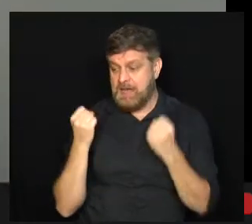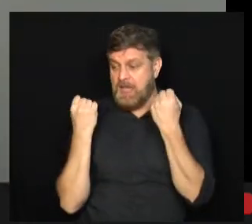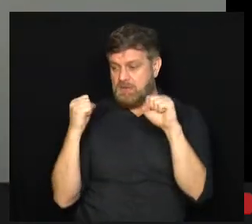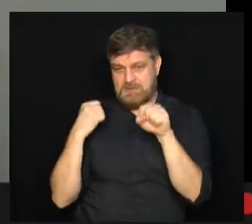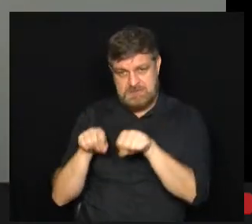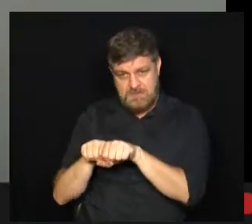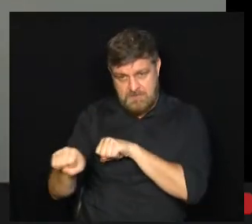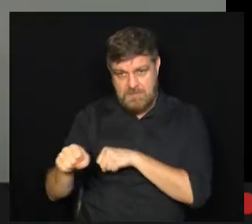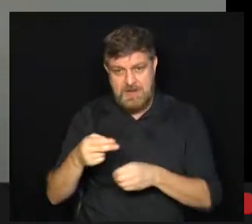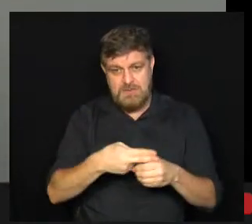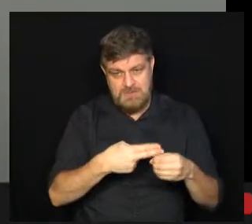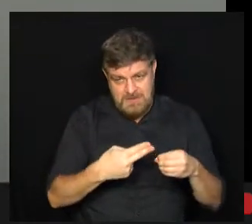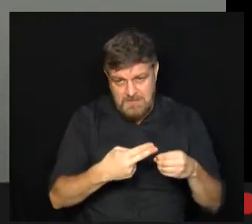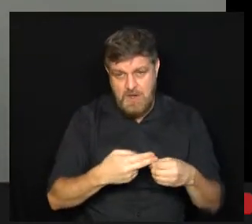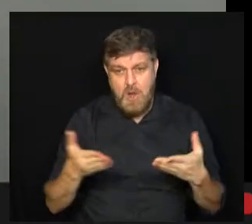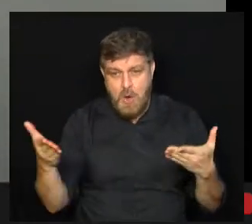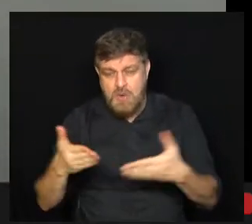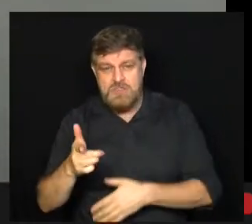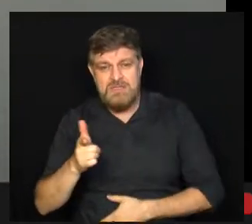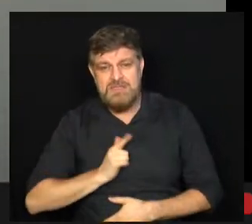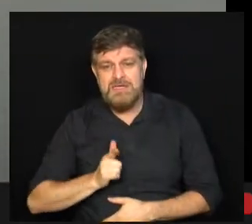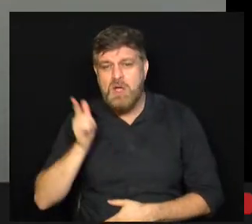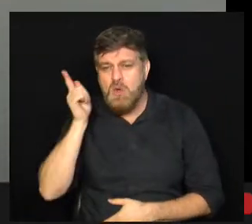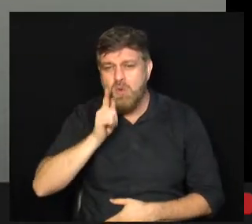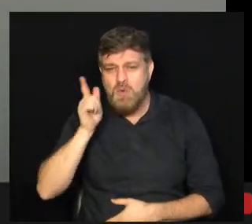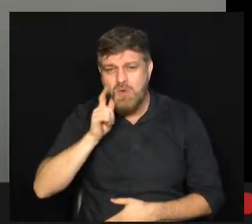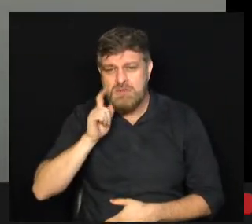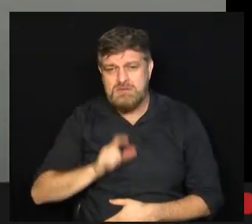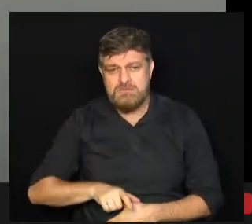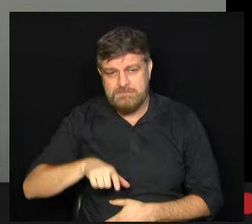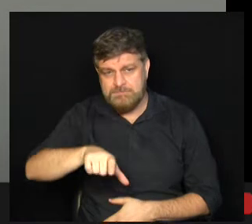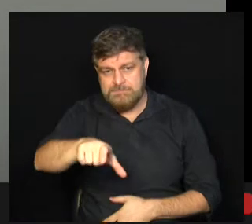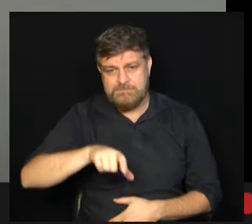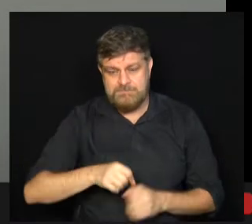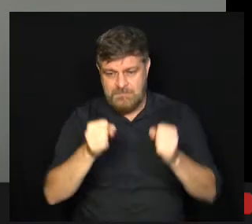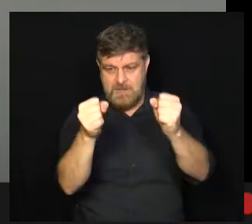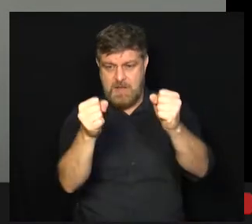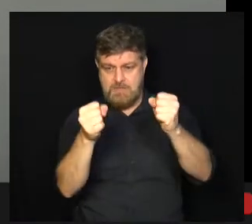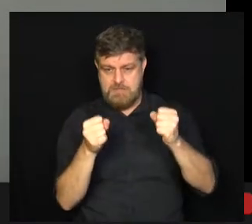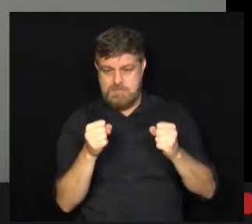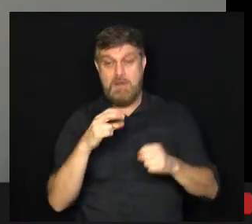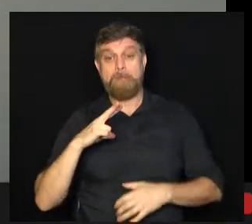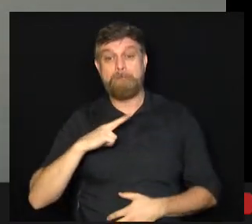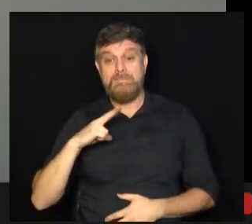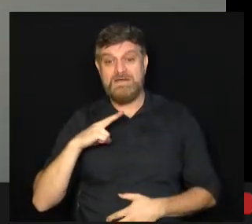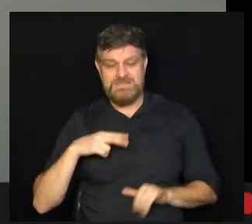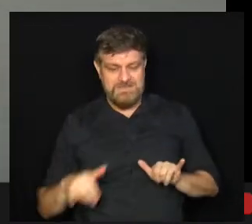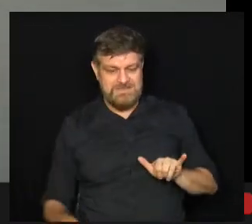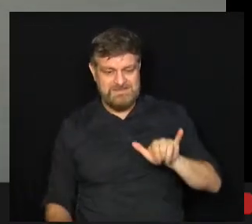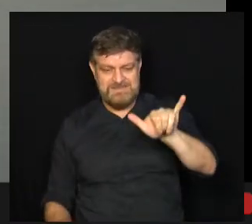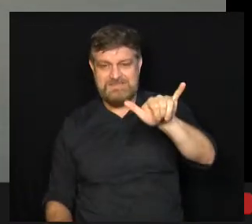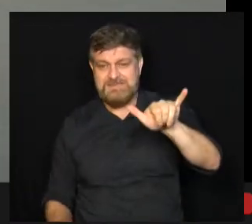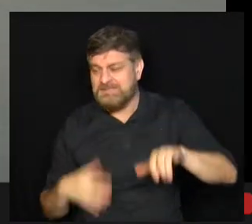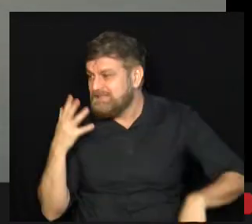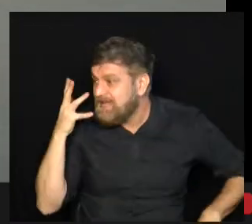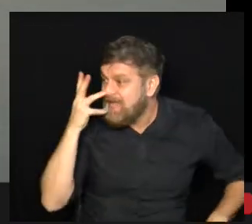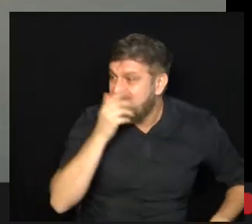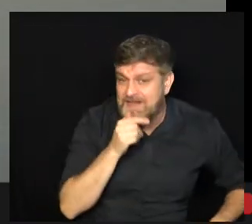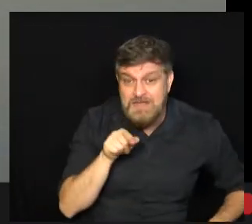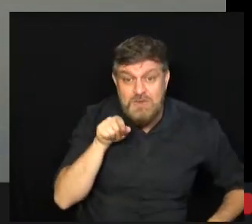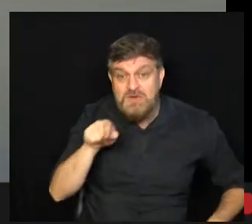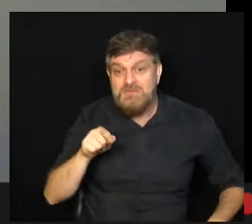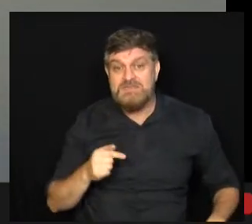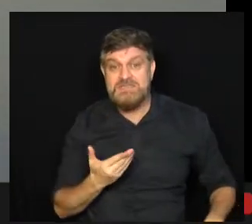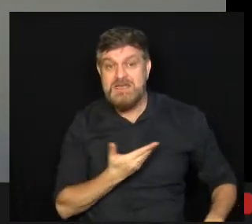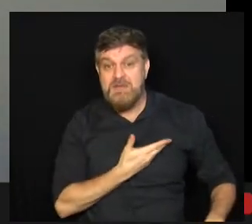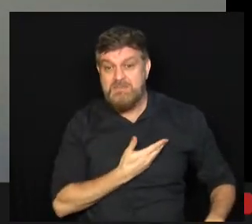pela Unicamp e atualmente está tirando a carteira de piloto privado. Olha que lindo. Jade, você é minha companheira de profissão.